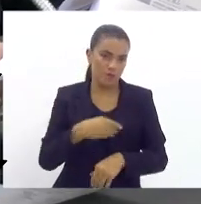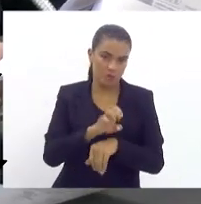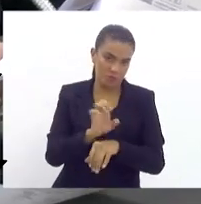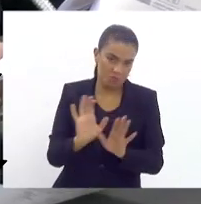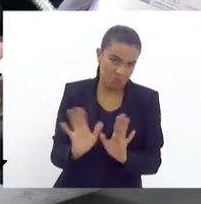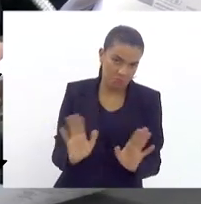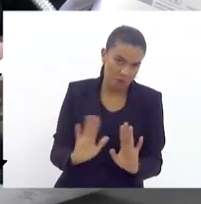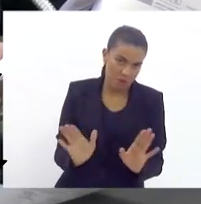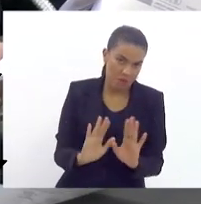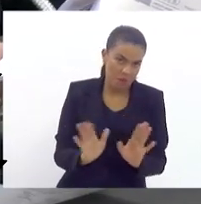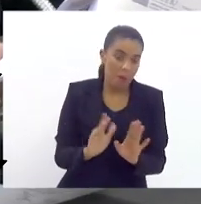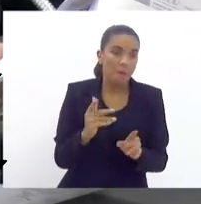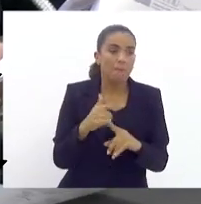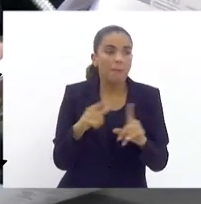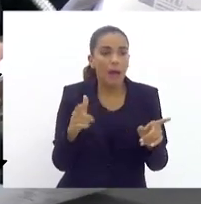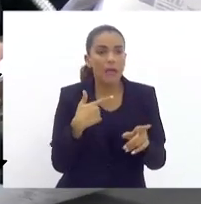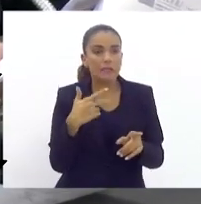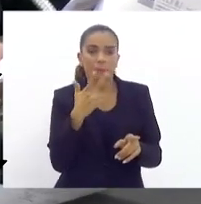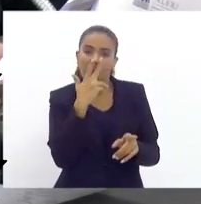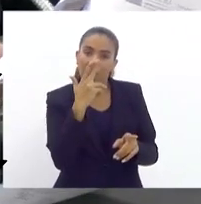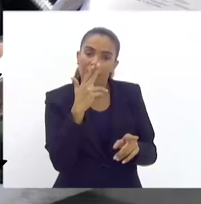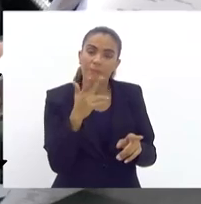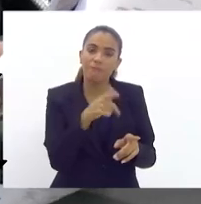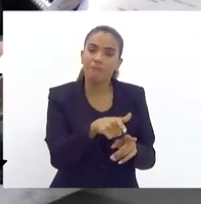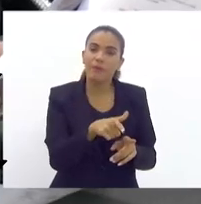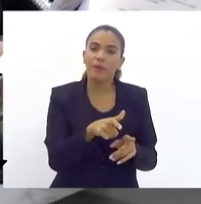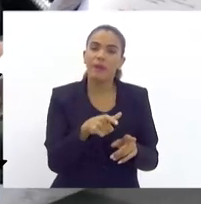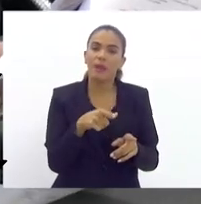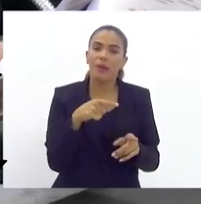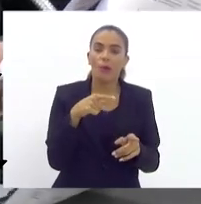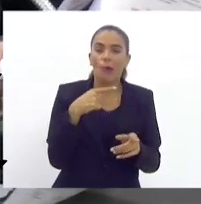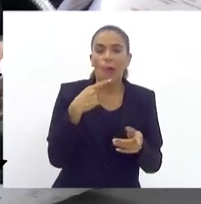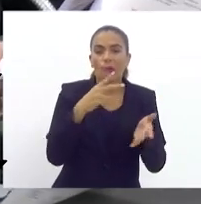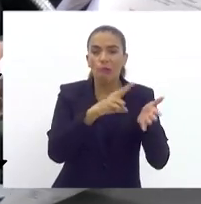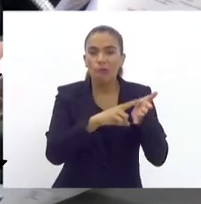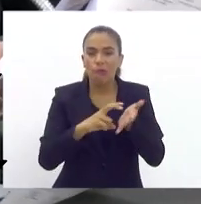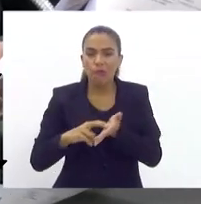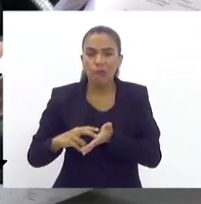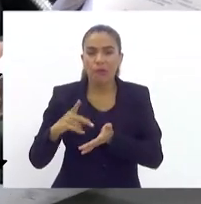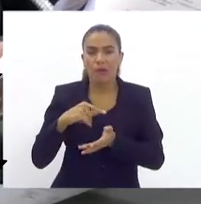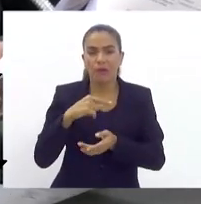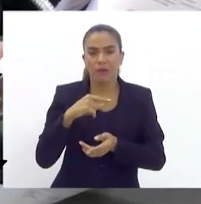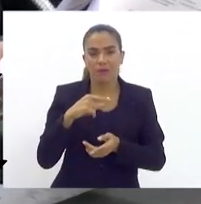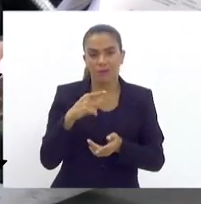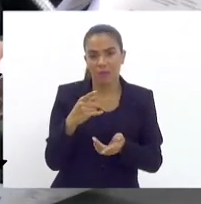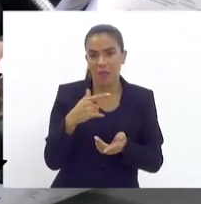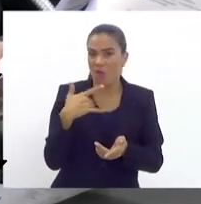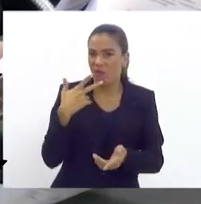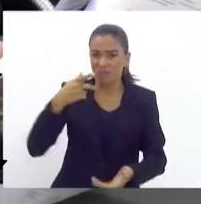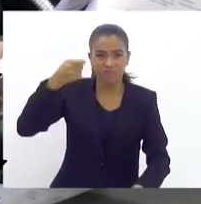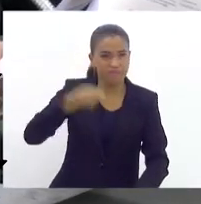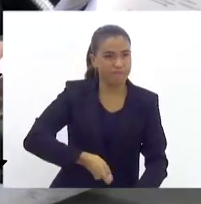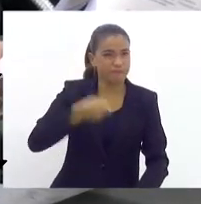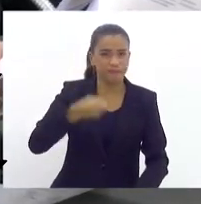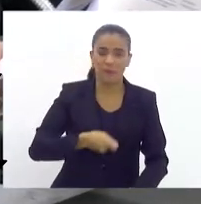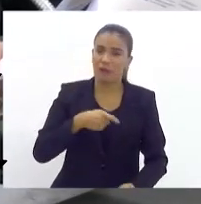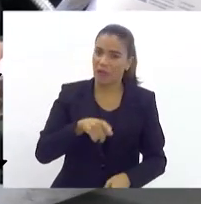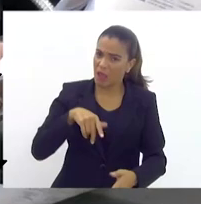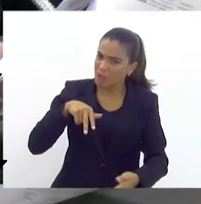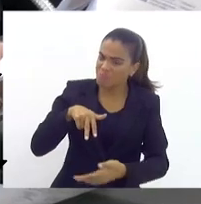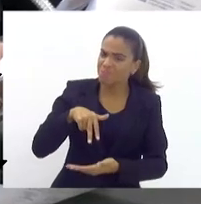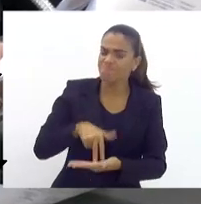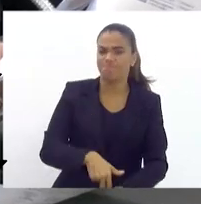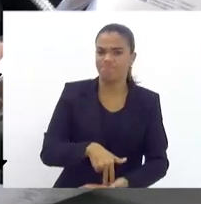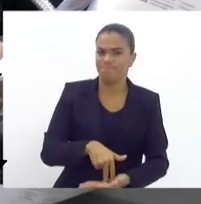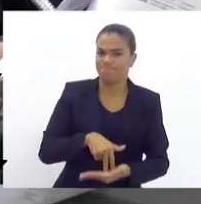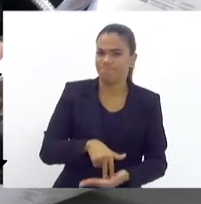testar a capacidade intelectual, o domínio sobre o vernáculo. Então, eu fui taxativo e sustento a tese de